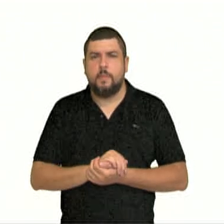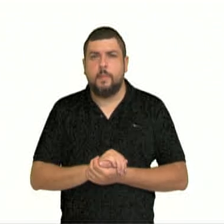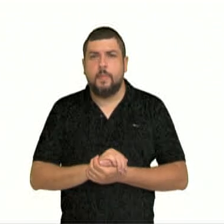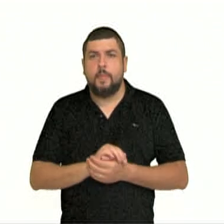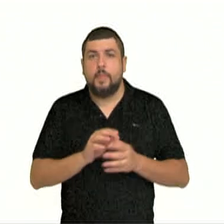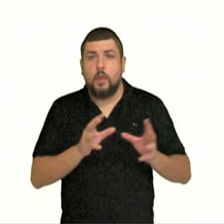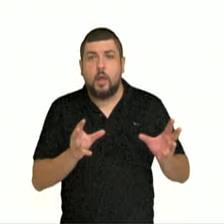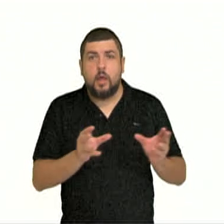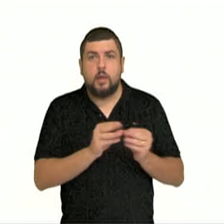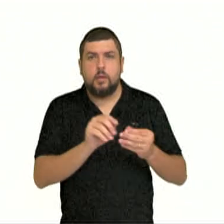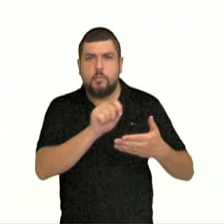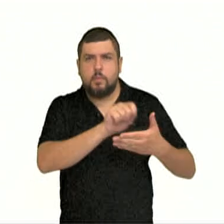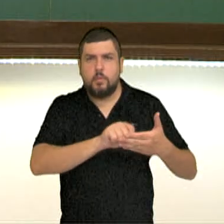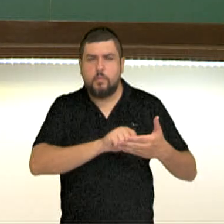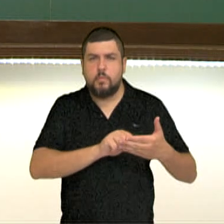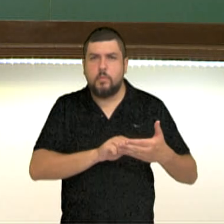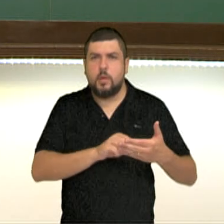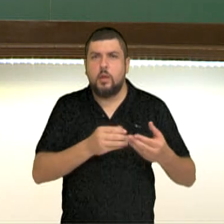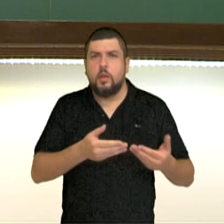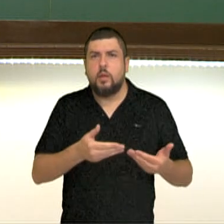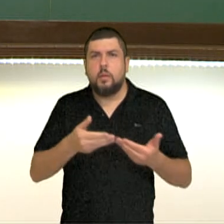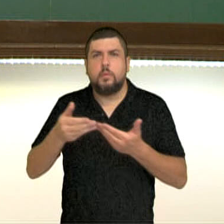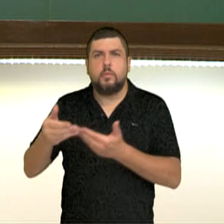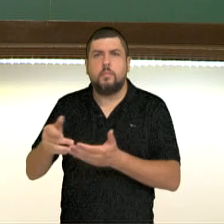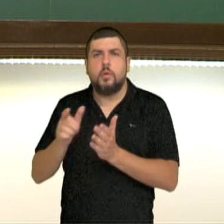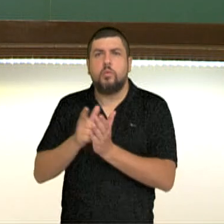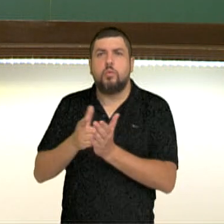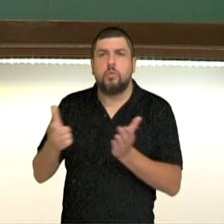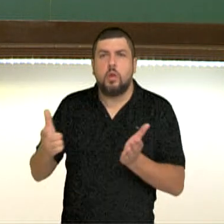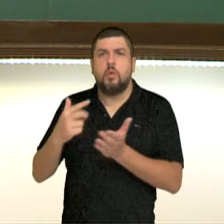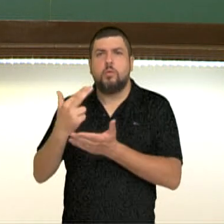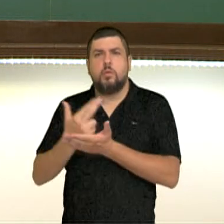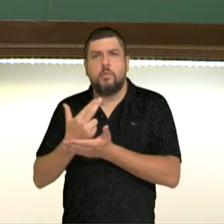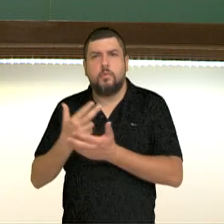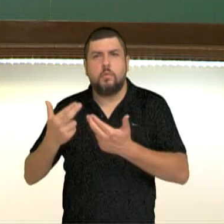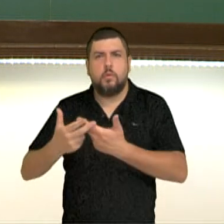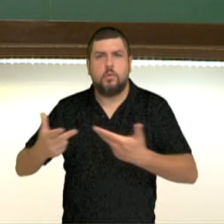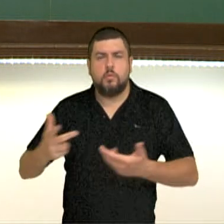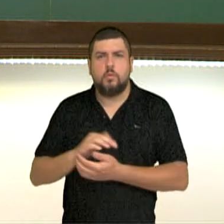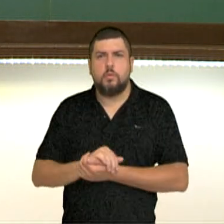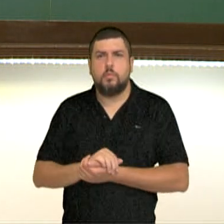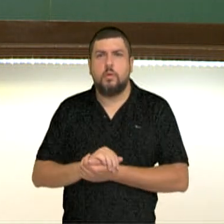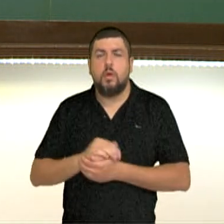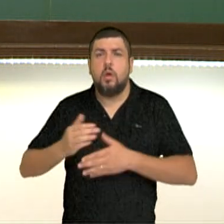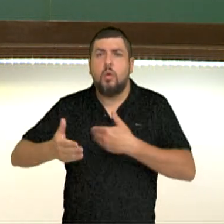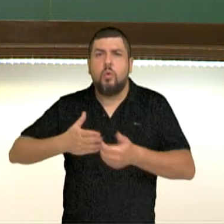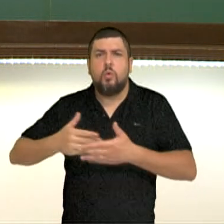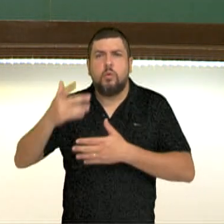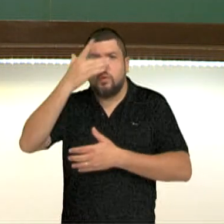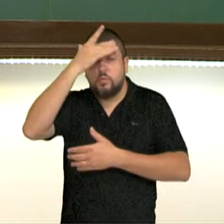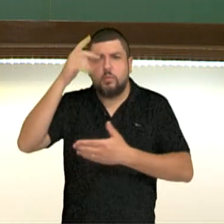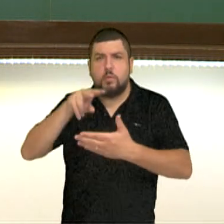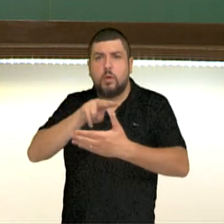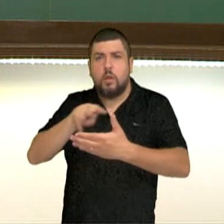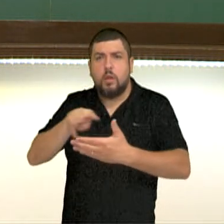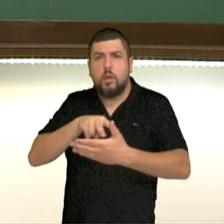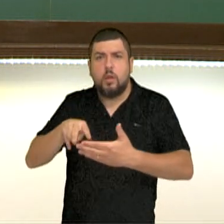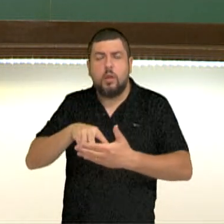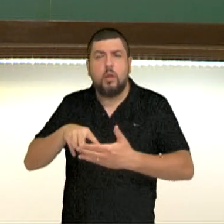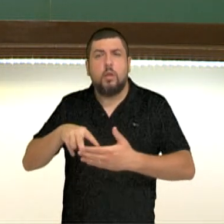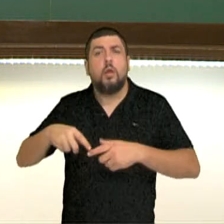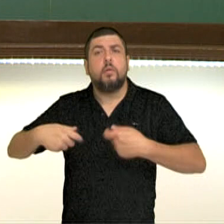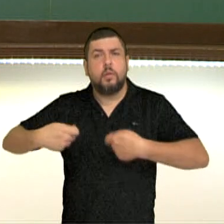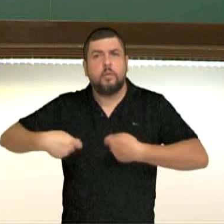veículo de comunicação. Então, a linguagem tem que estar o quê? Bem acessível a qualquer tipo de leitor que se interesse por aquela